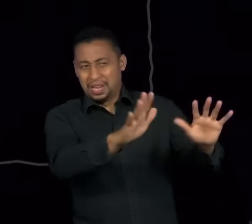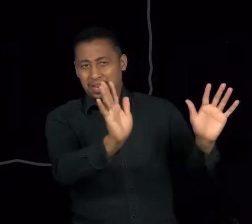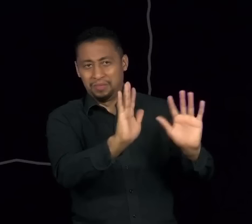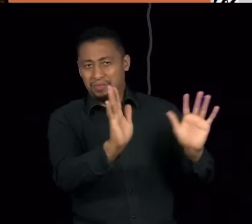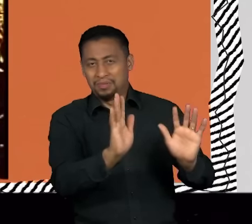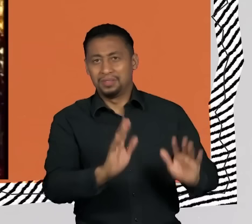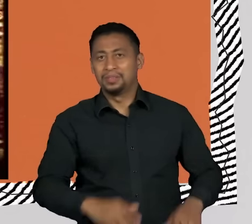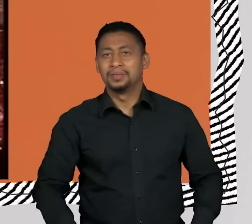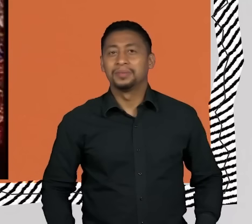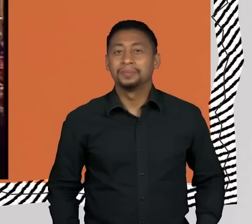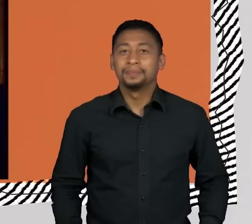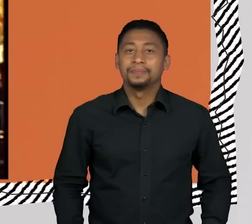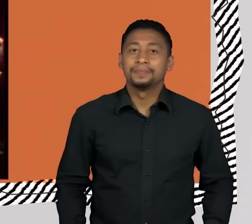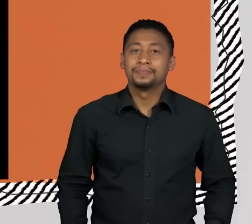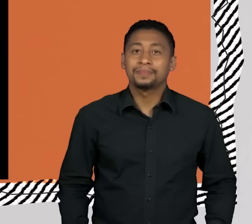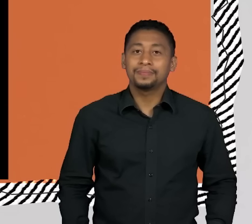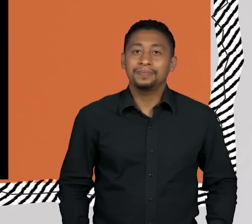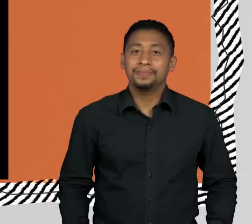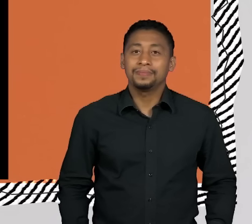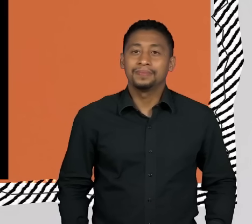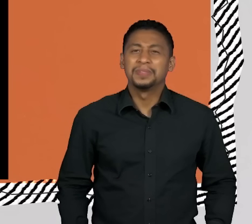livre.